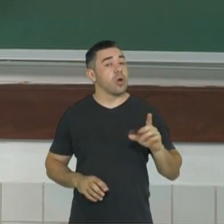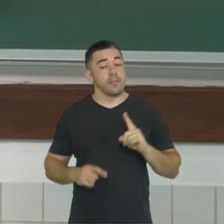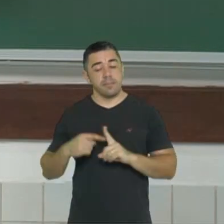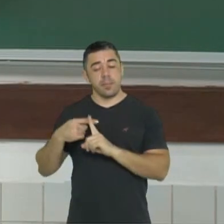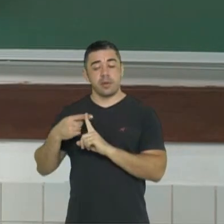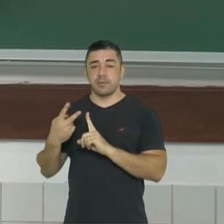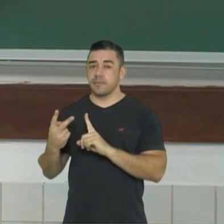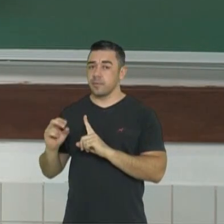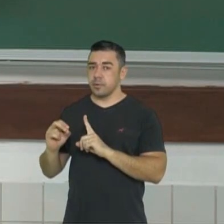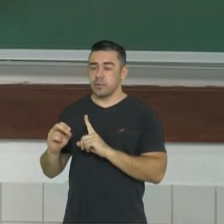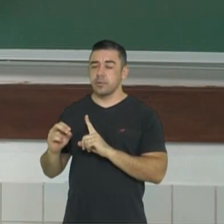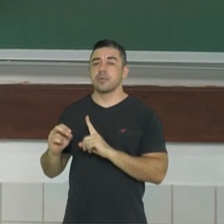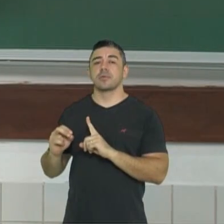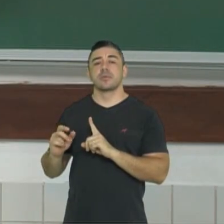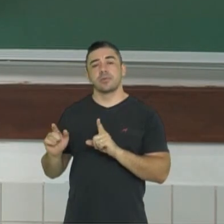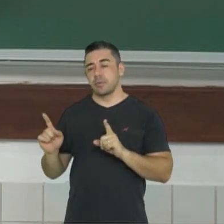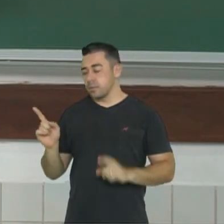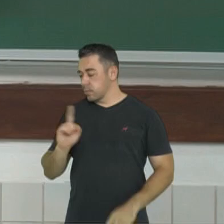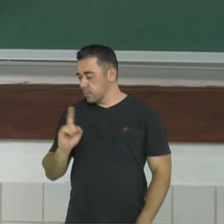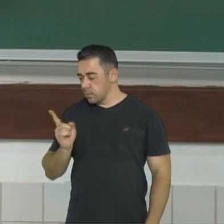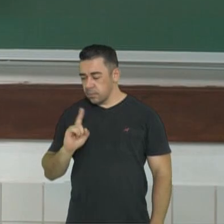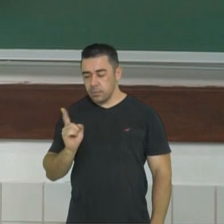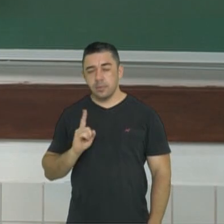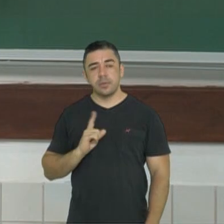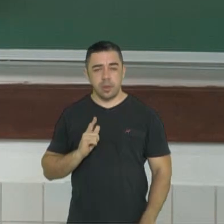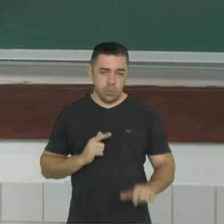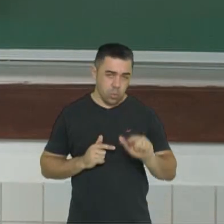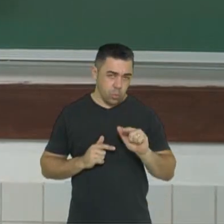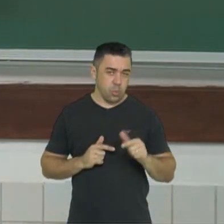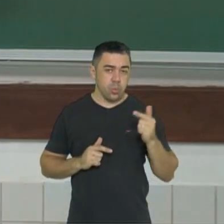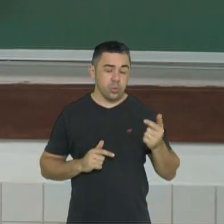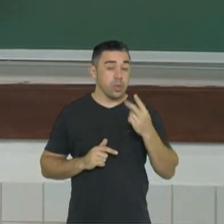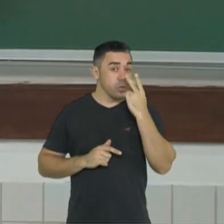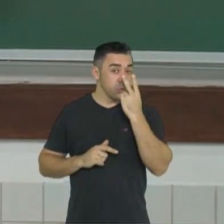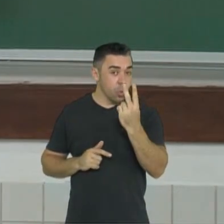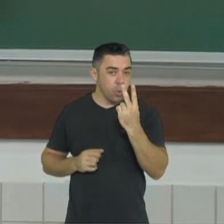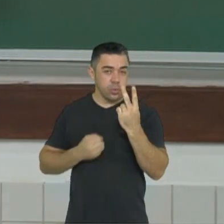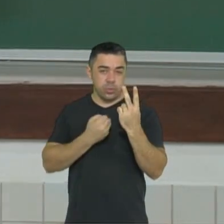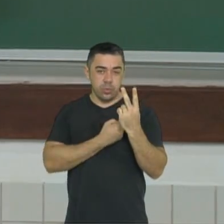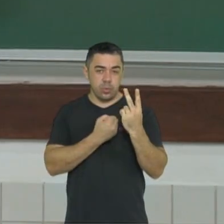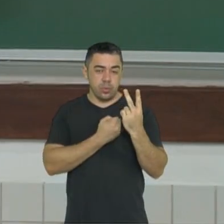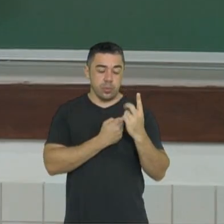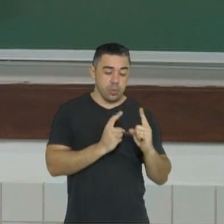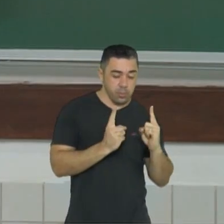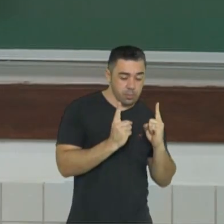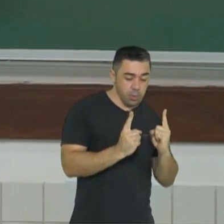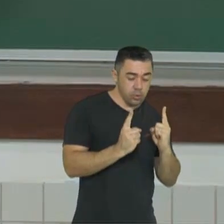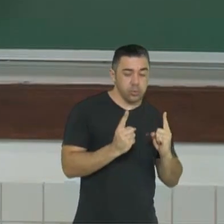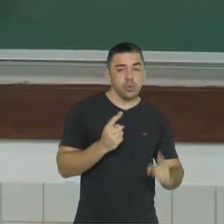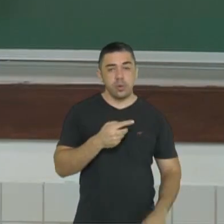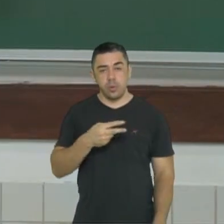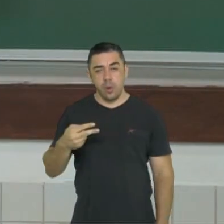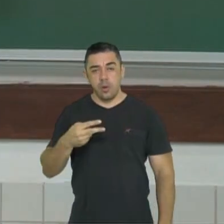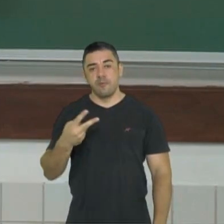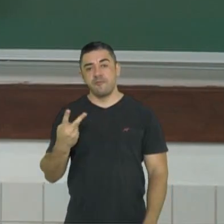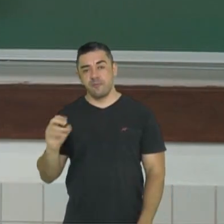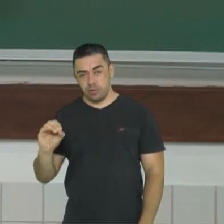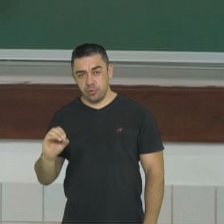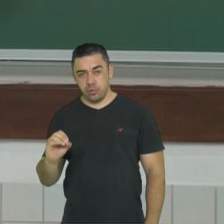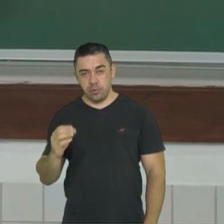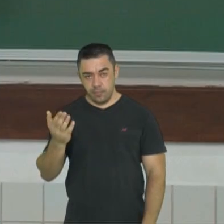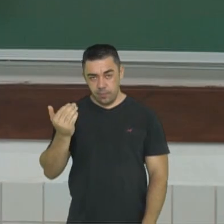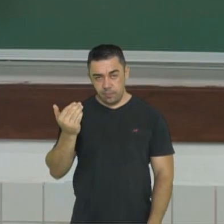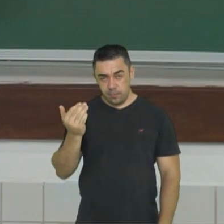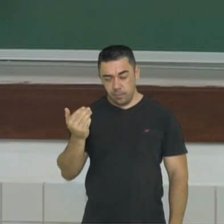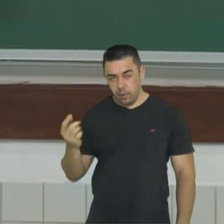20 Não não bruxa não tem dois números cujo móvel da resultado 20 Quer ver